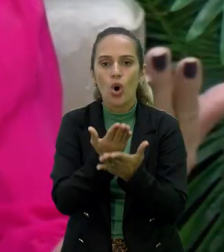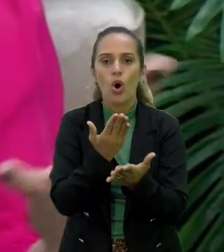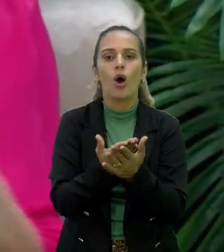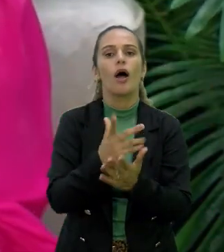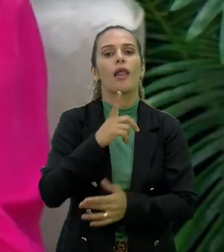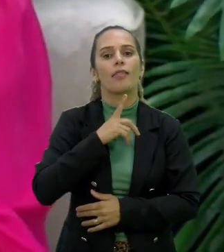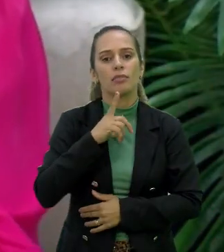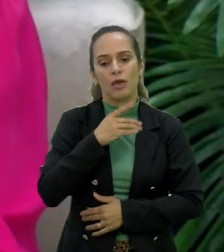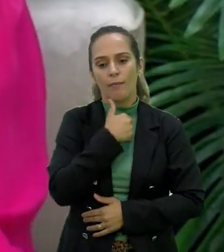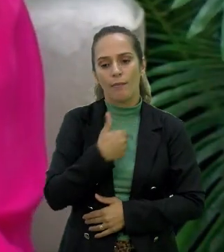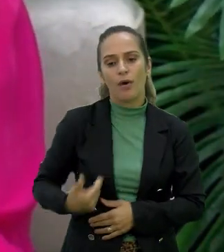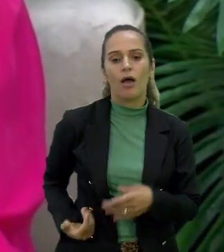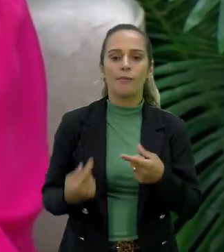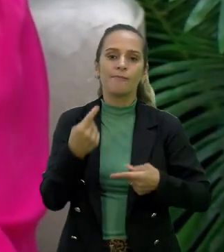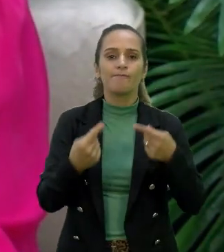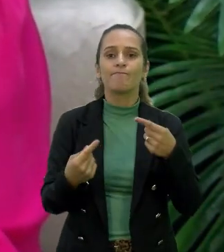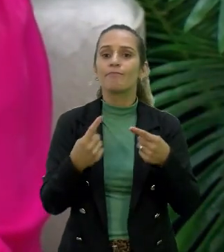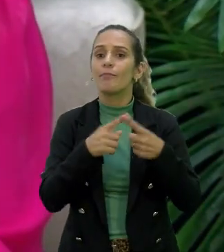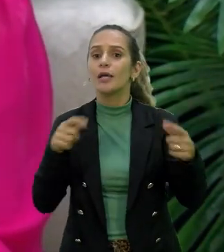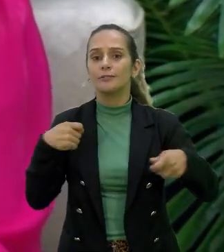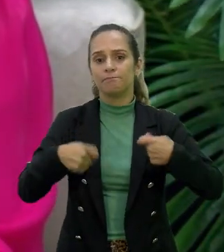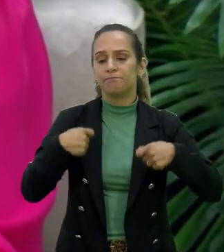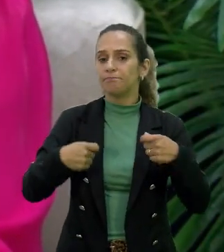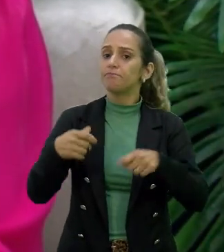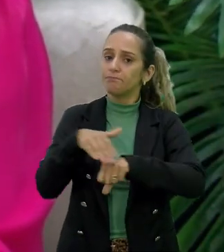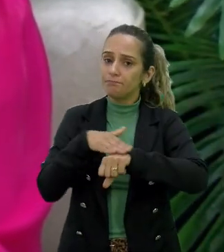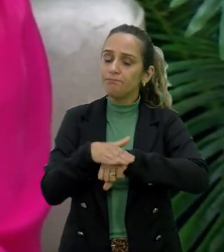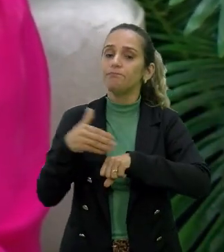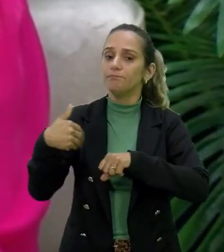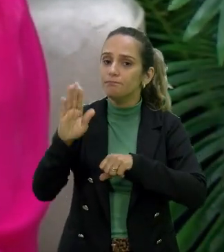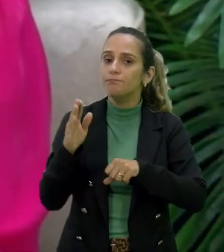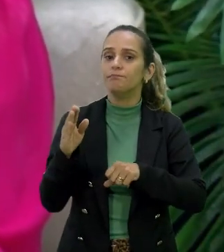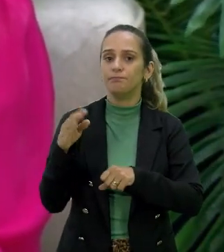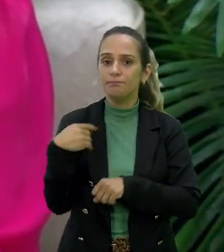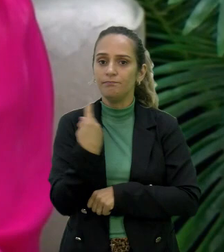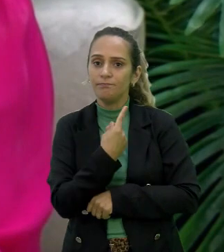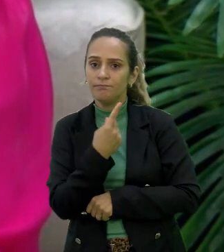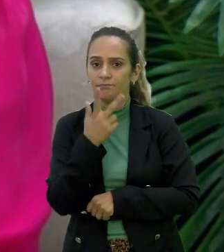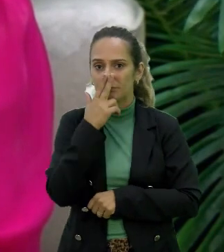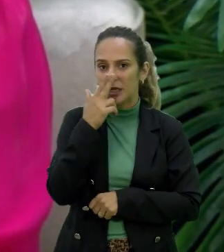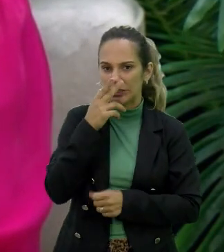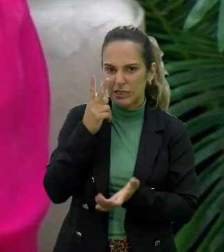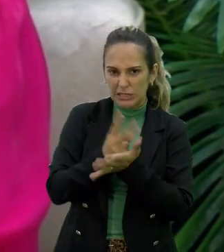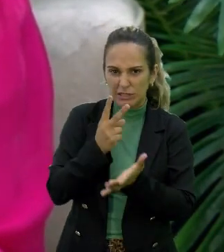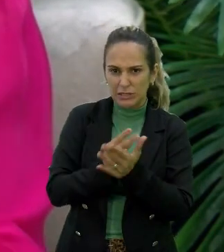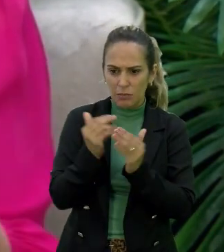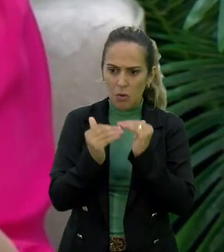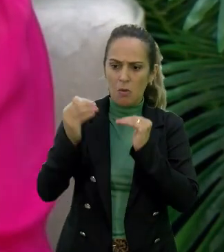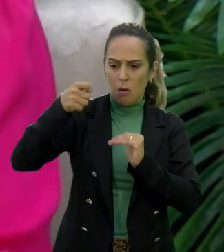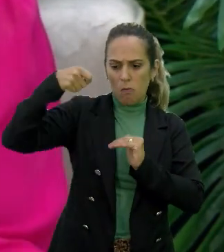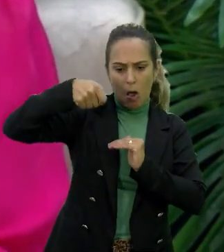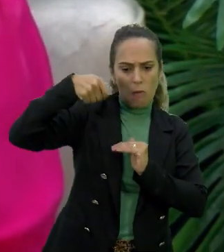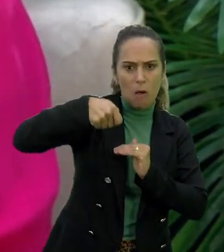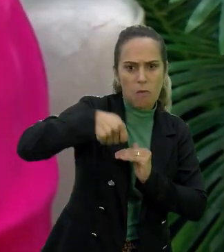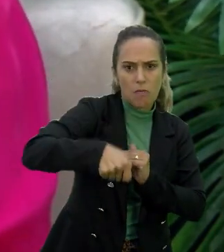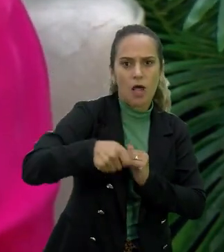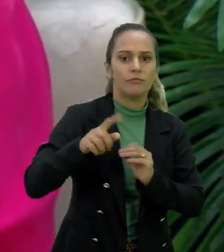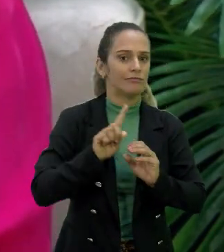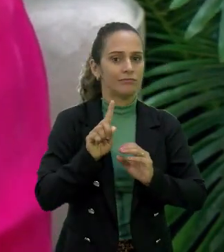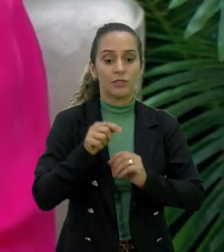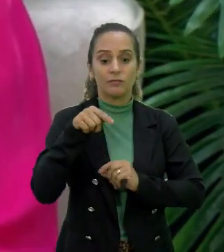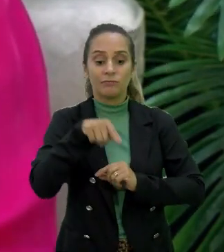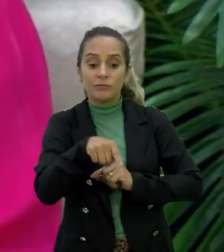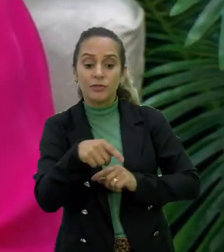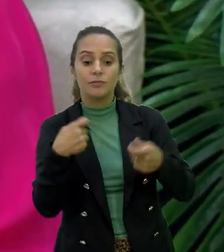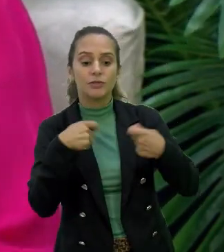Existe algum mas ainda Precisa se conversar mais então assim isso eu decidido muito de cima para baixo a gente tem que ouvir o que eles querem